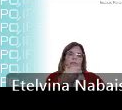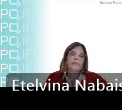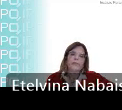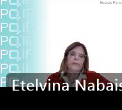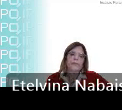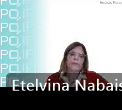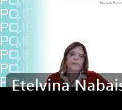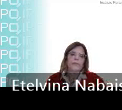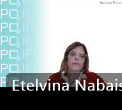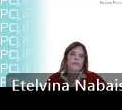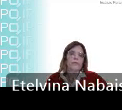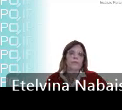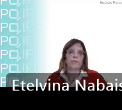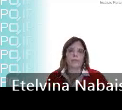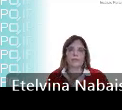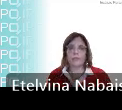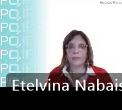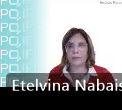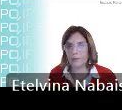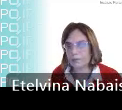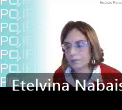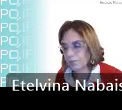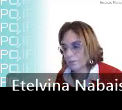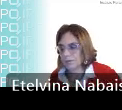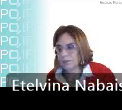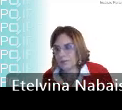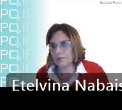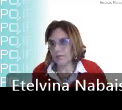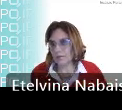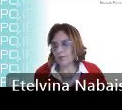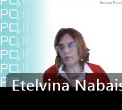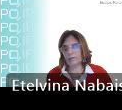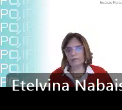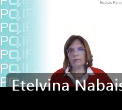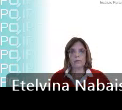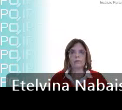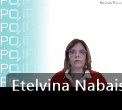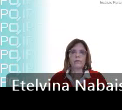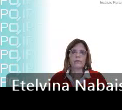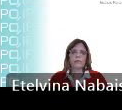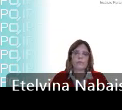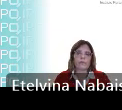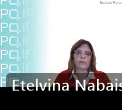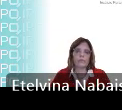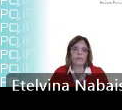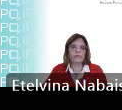vem eliminar um procedimento que no fundo era uma repetição.